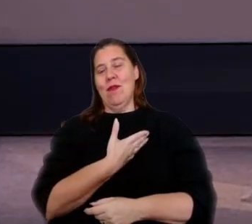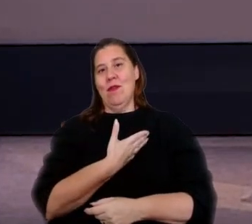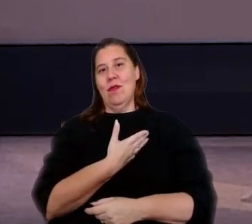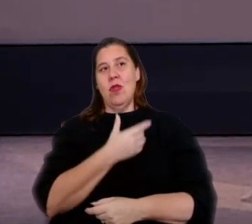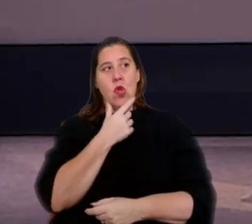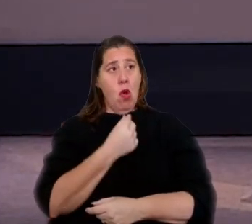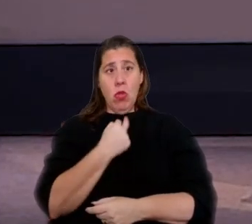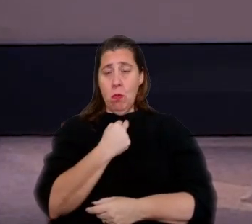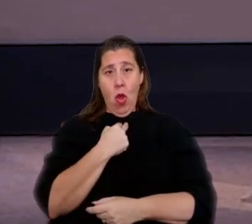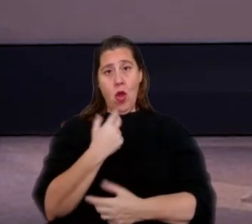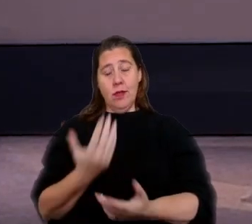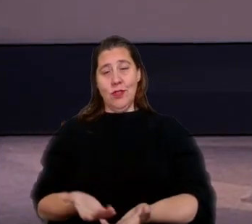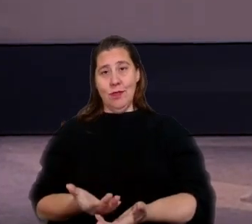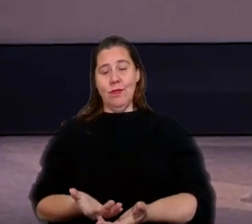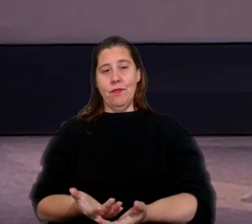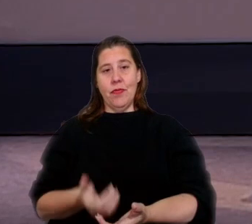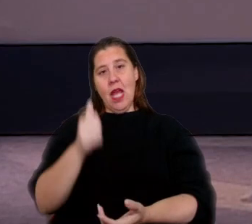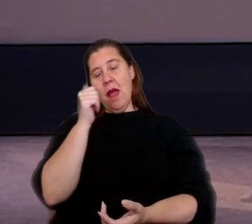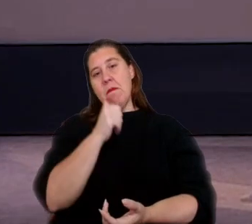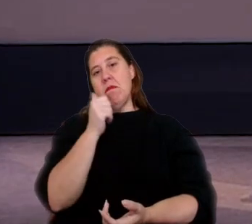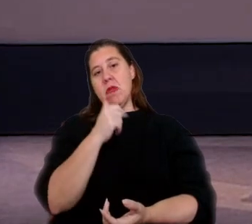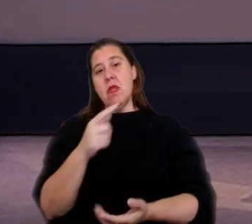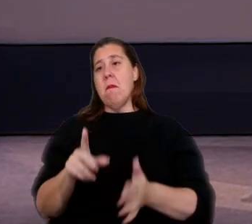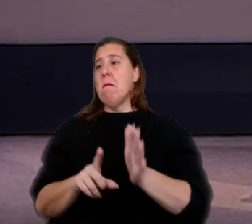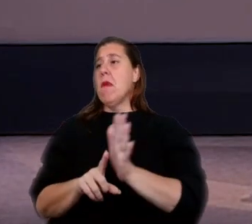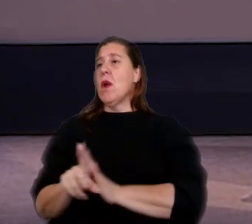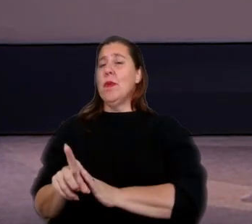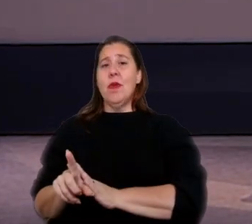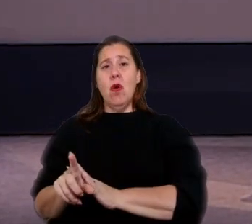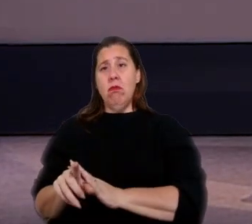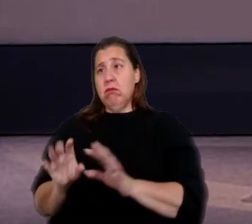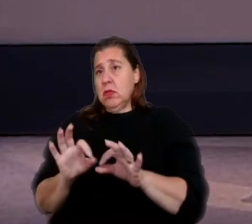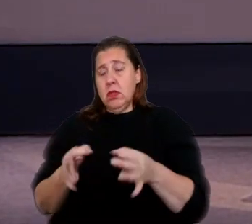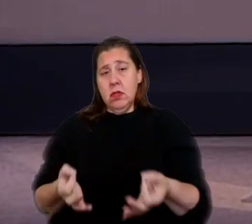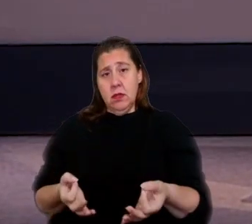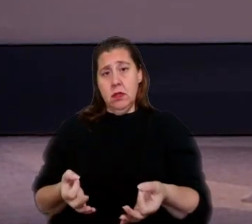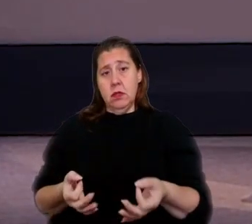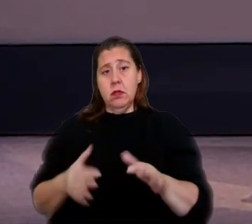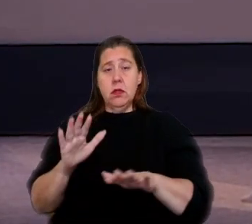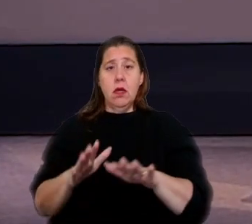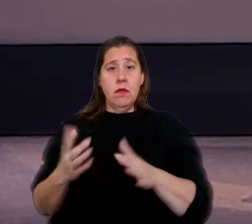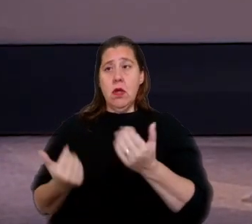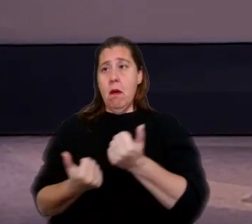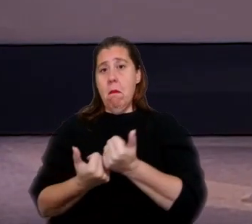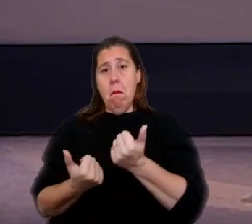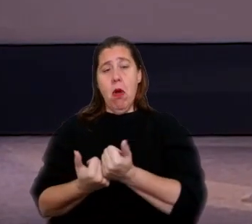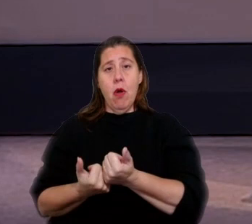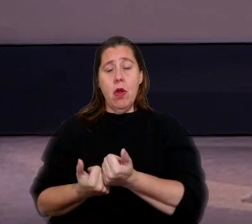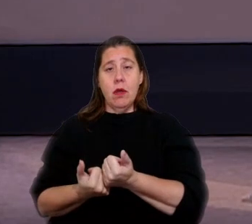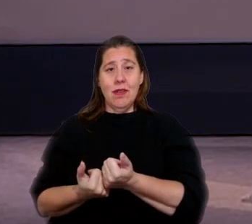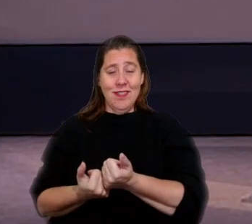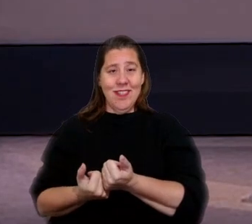os meninos têm na escola. Então, de fato, acho que é uma leitura muito válida essa de que a menina perguntou na inocência mesmo. Acho que talvez ela fosse uma rede de